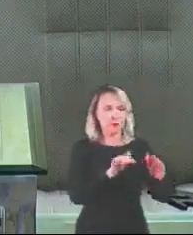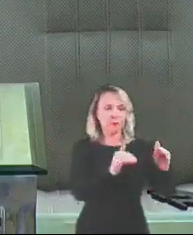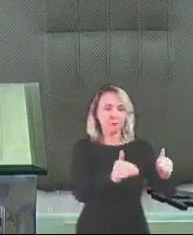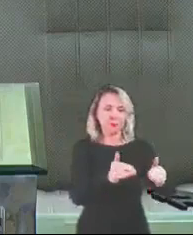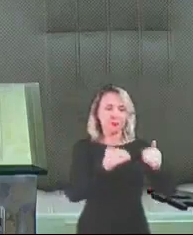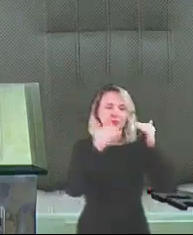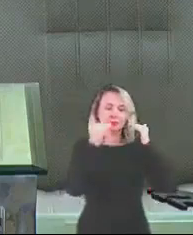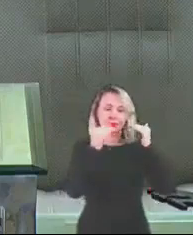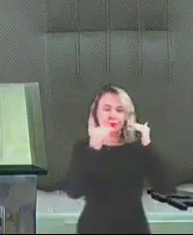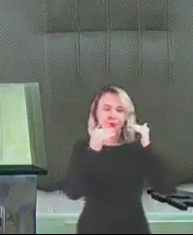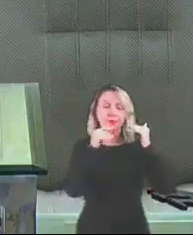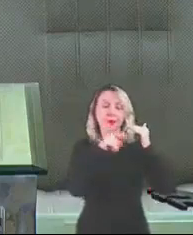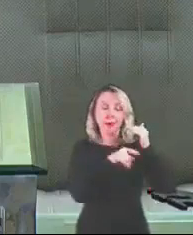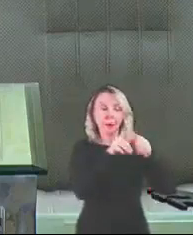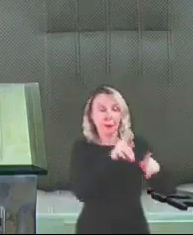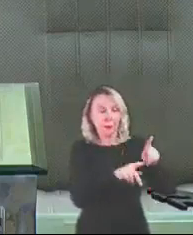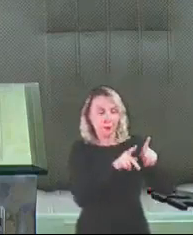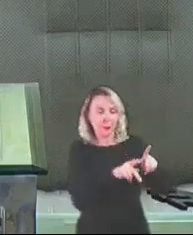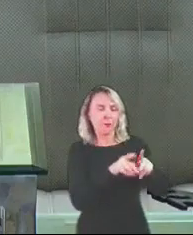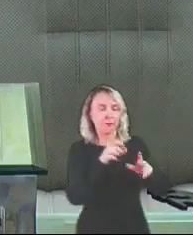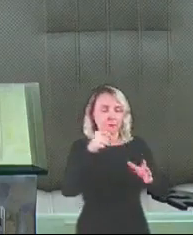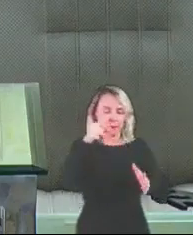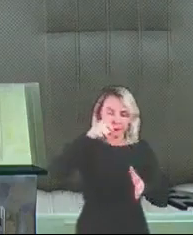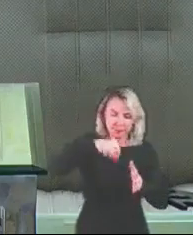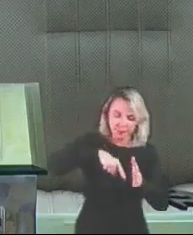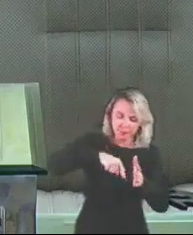quando plantar vai germinar, vai